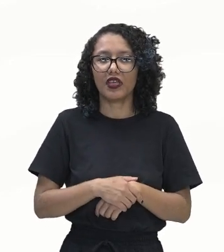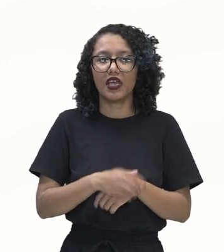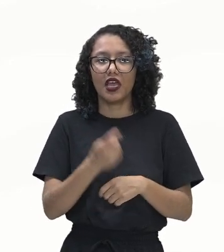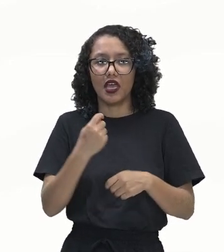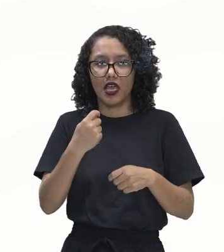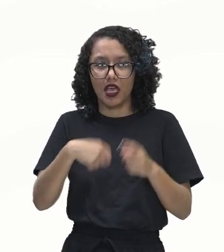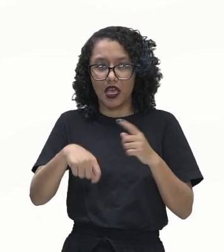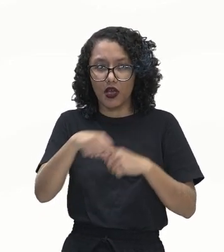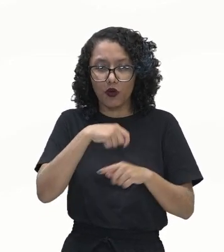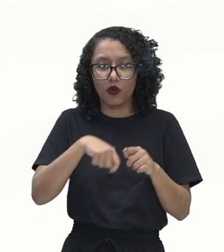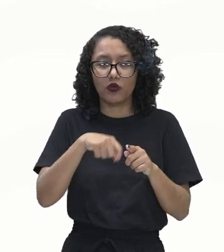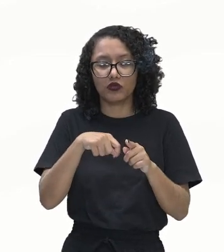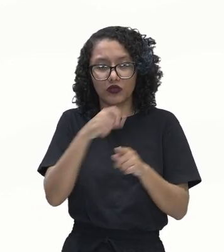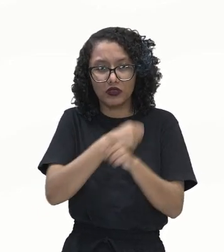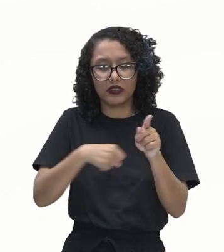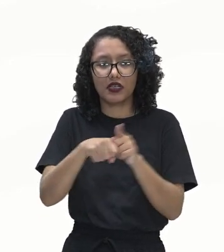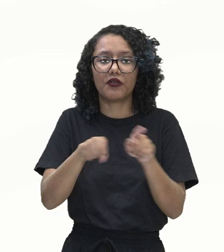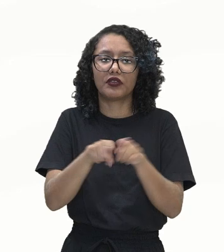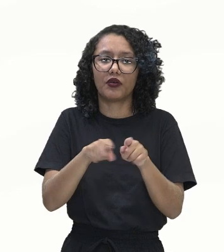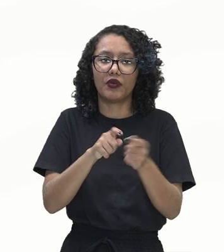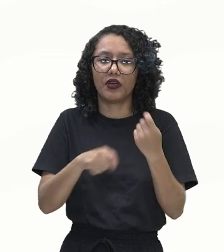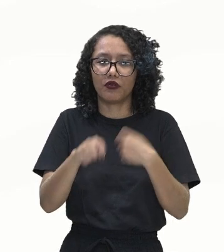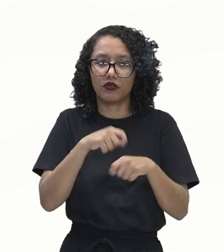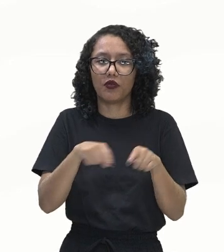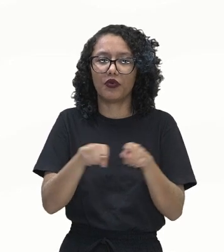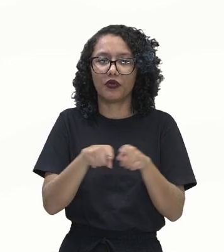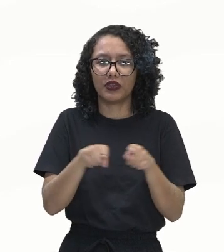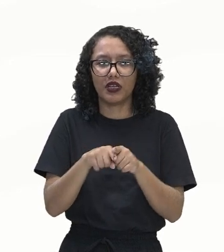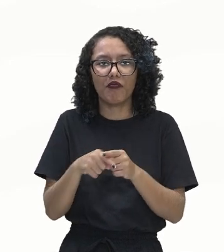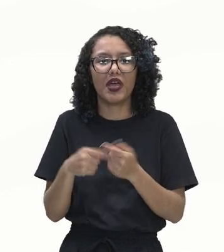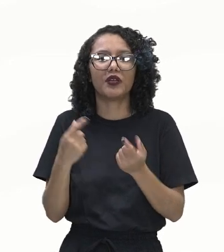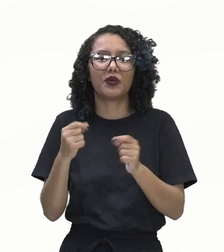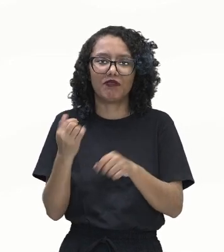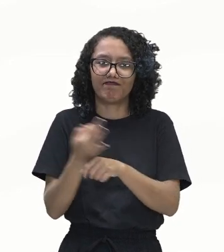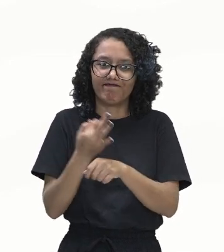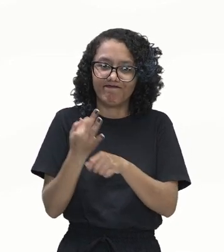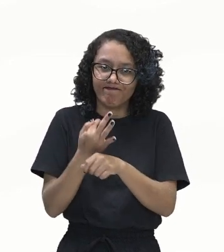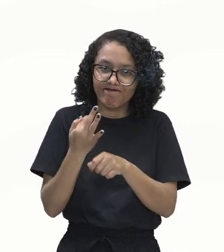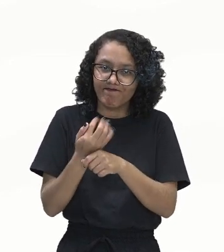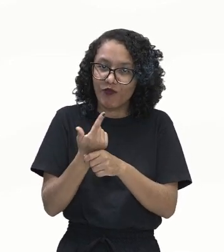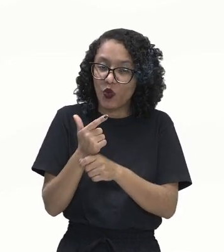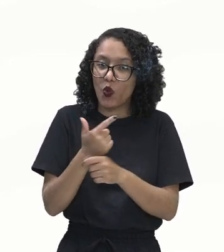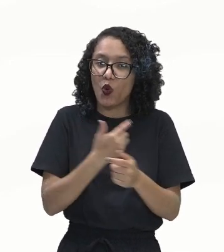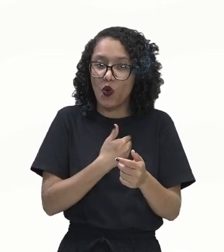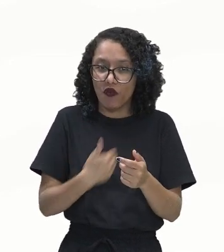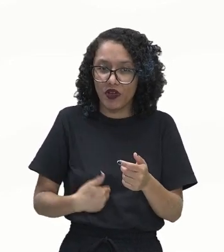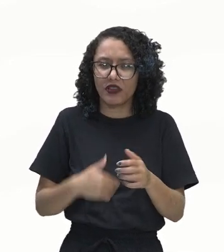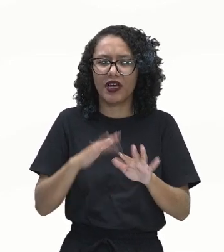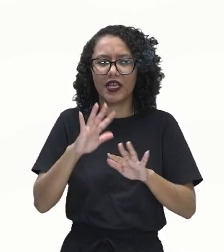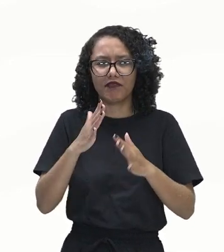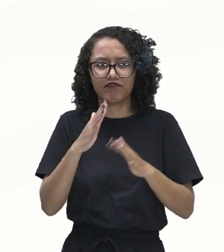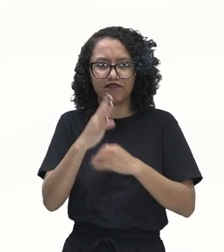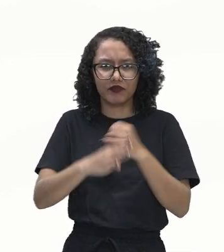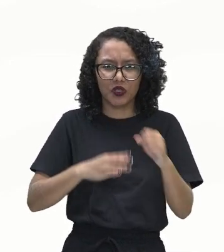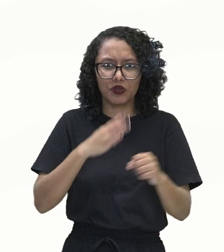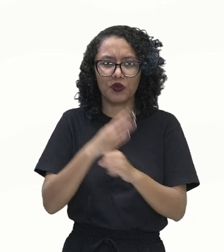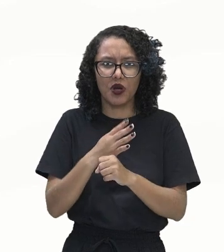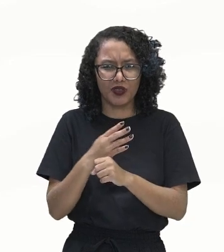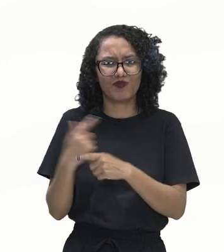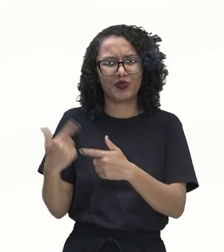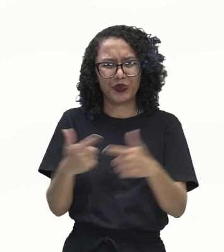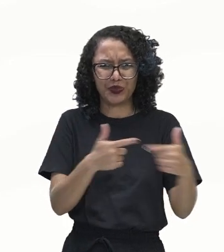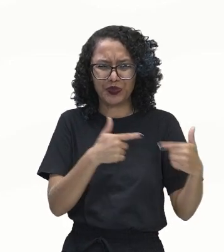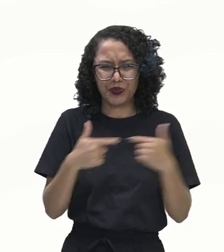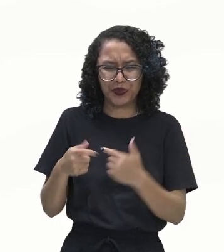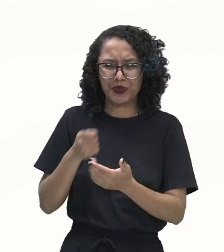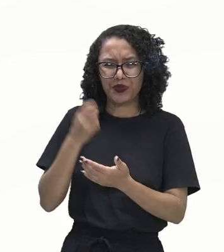governo. Após 4 anos de conflito e repressão militar, o movimento foi derrotado,